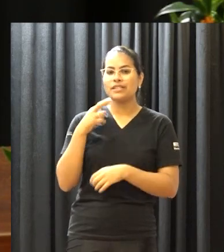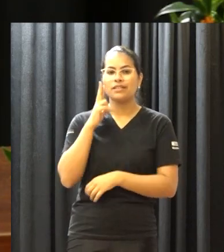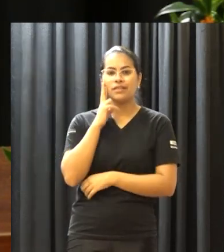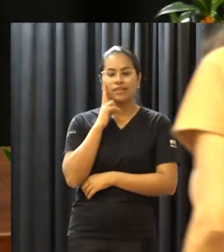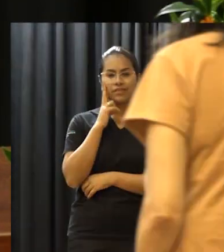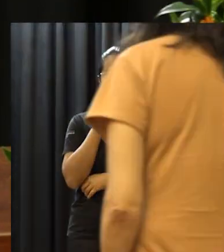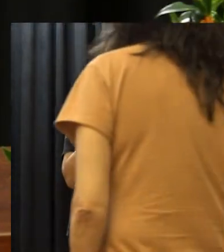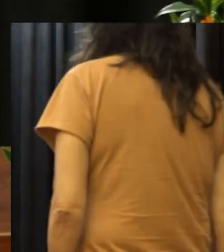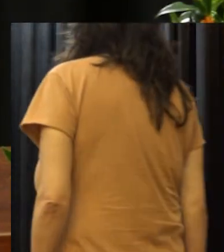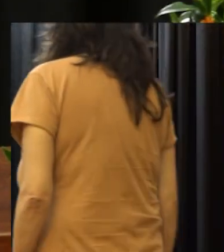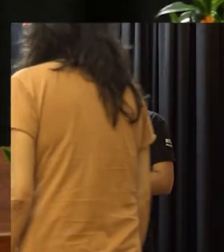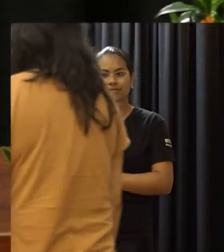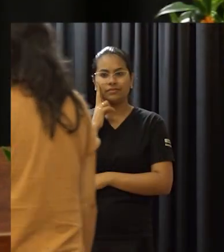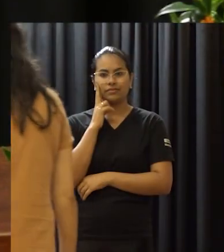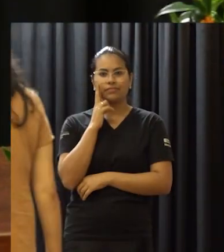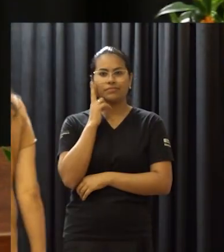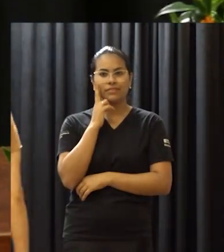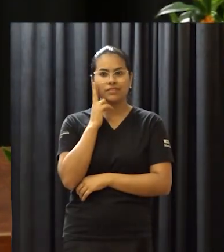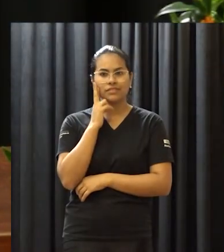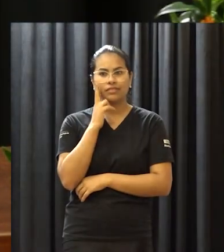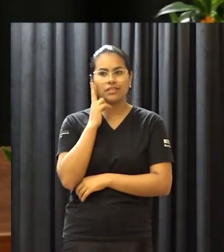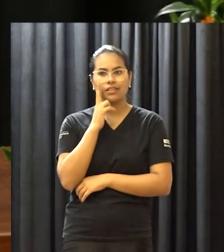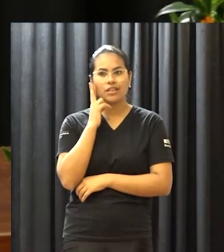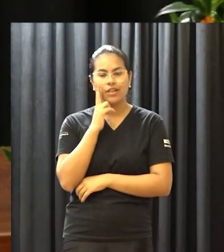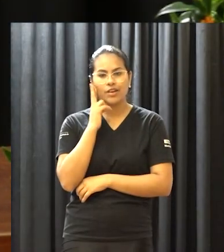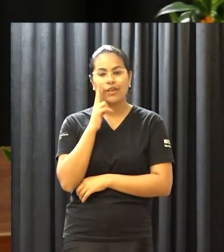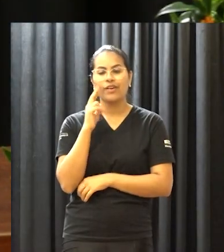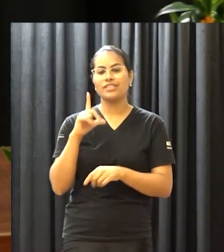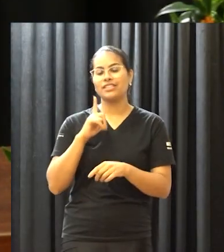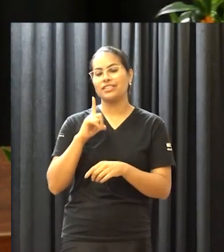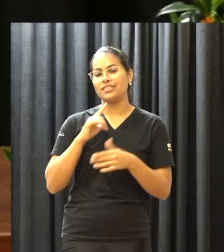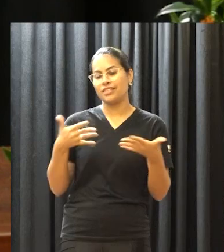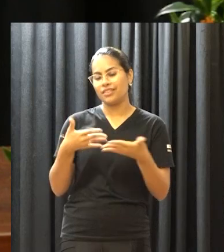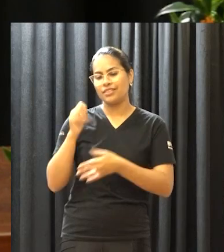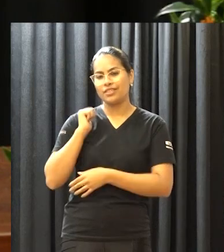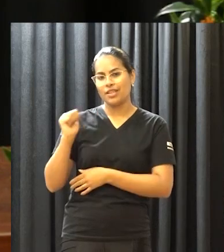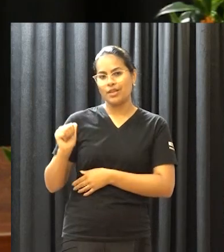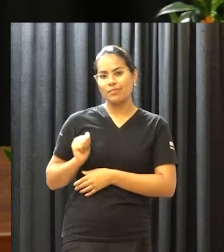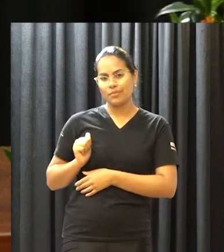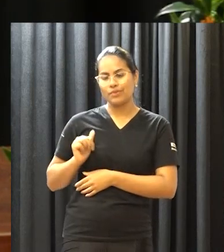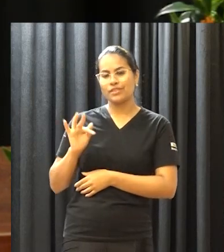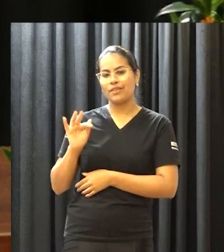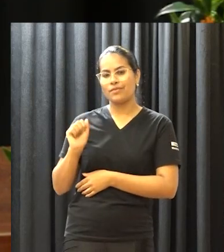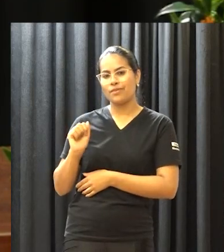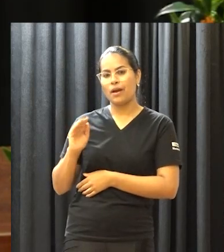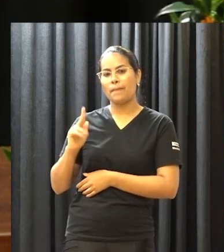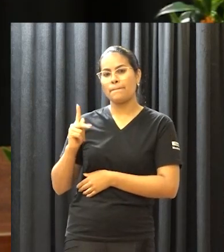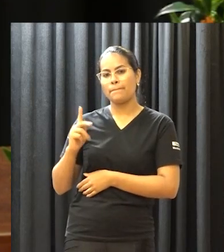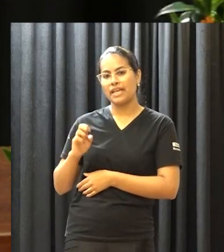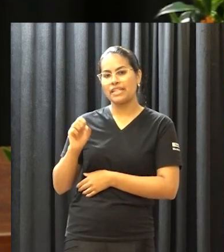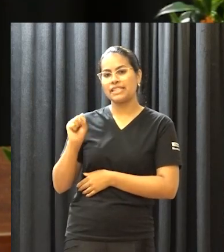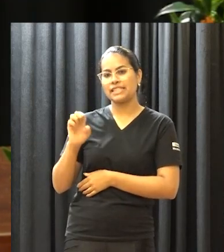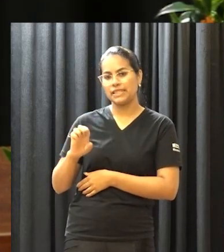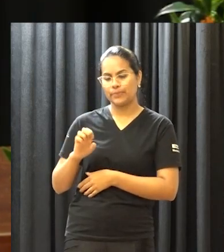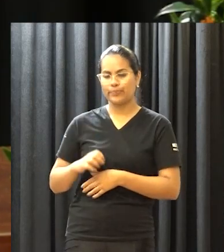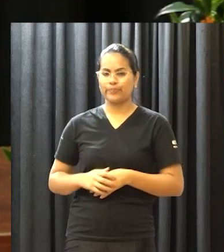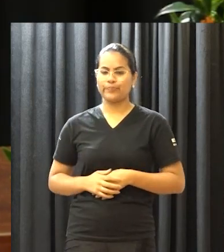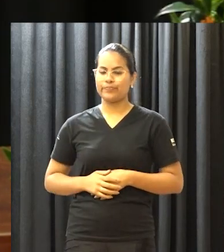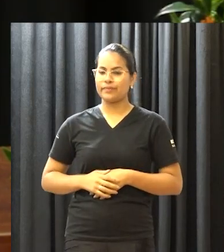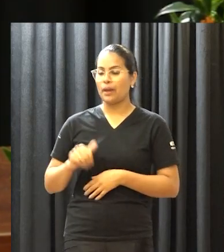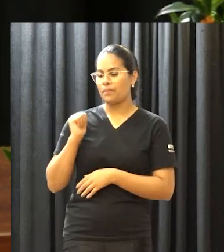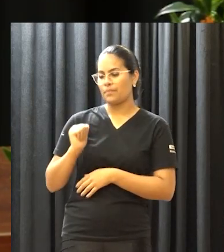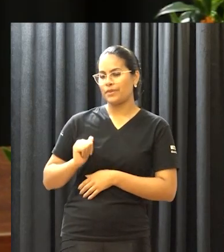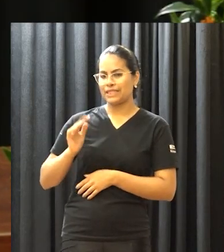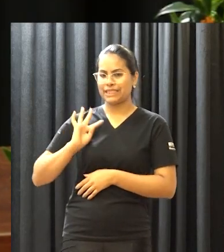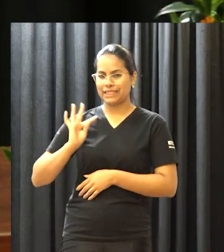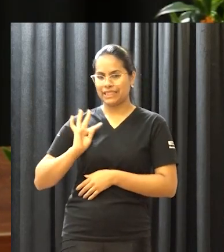atualmente também integra a equipe da pesquisa na qualidade de bolsista da FAPERJ, bolsista de apoio técnico. Aí vai a história da